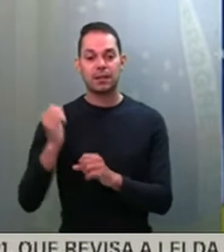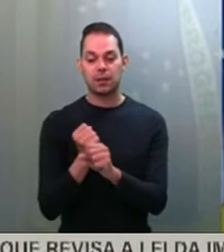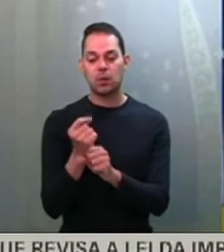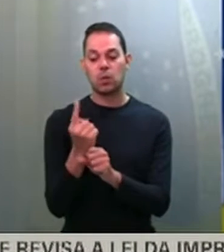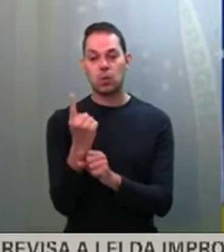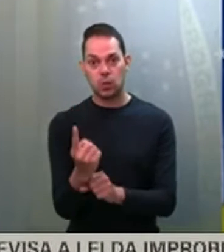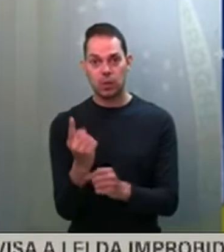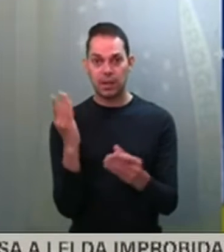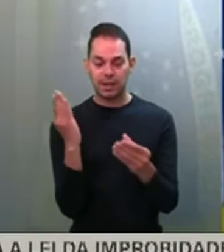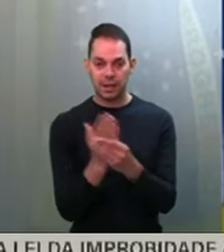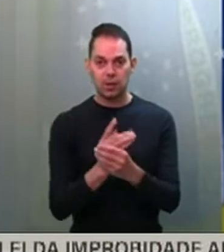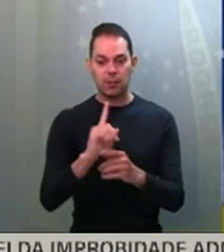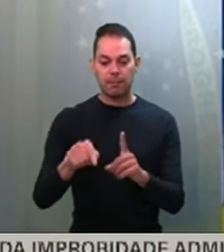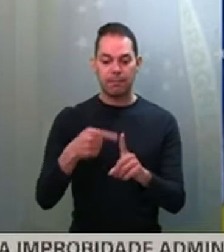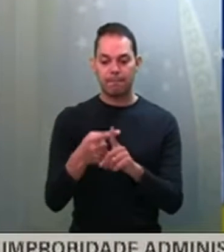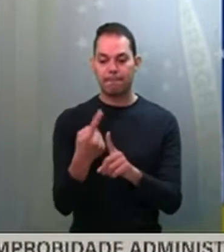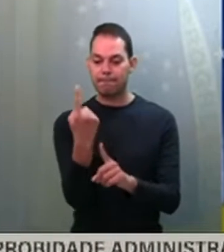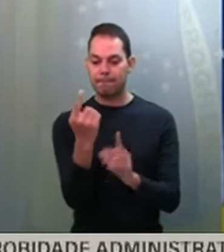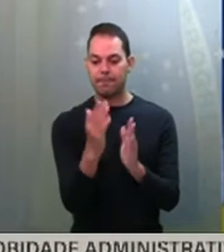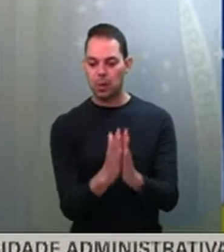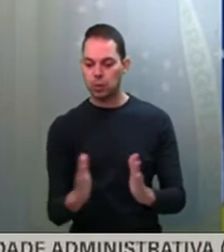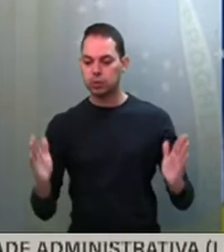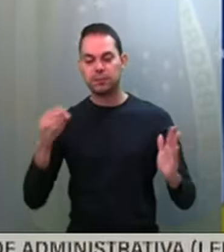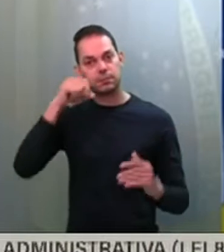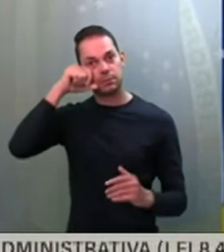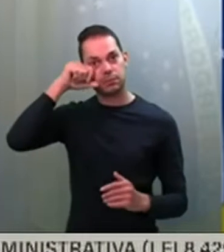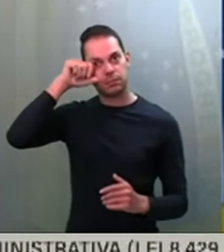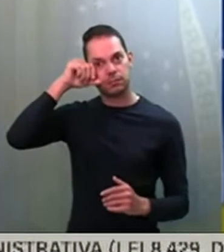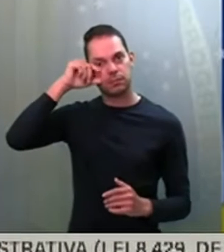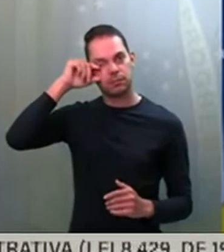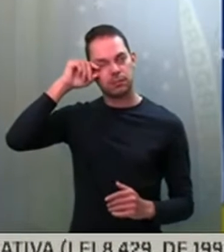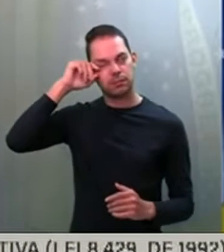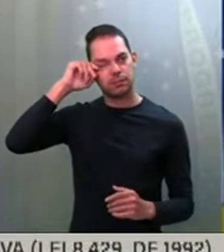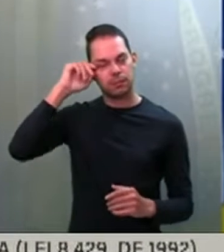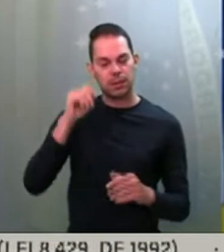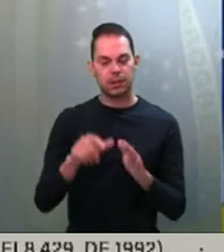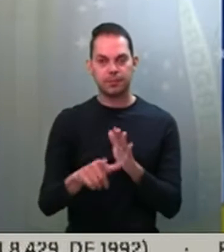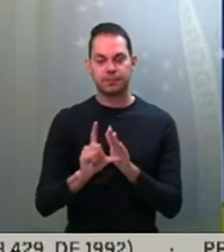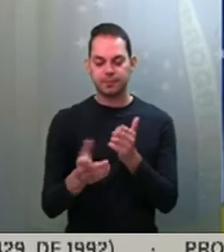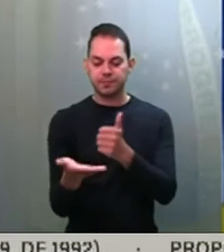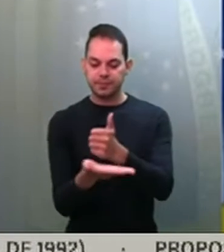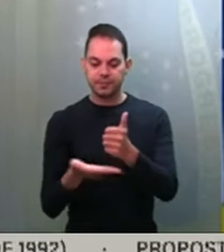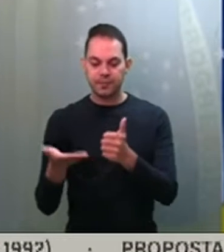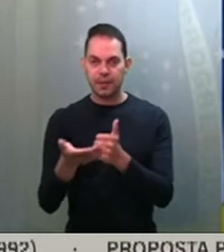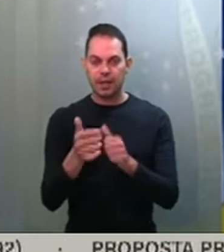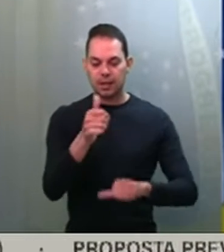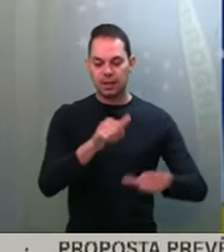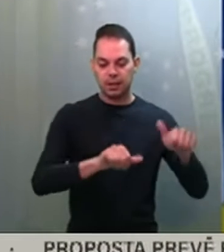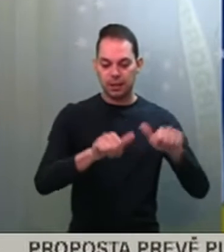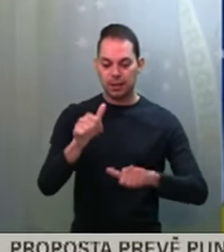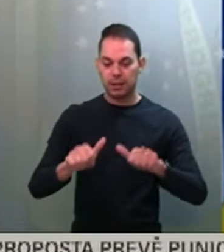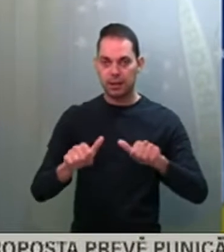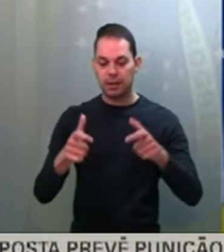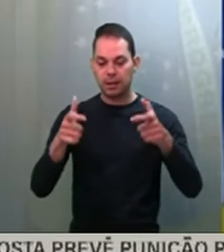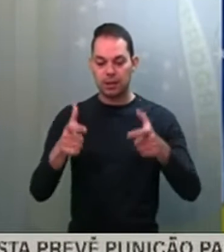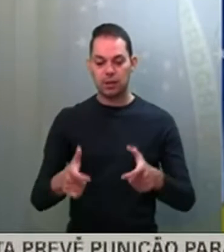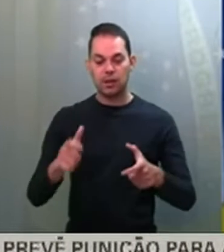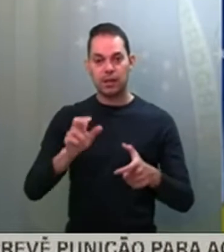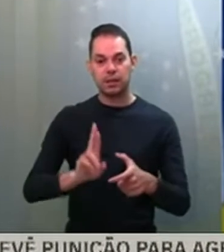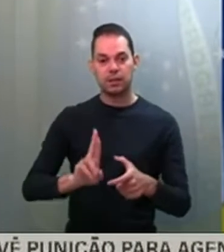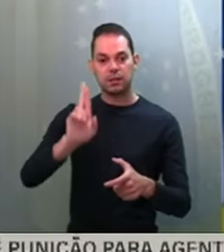ano prorrogável por mais um ano mediante ato fundamentado submetido à revisão da estância